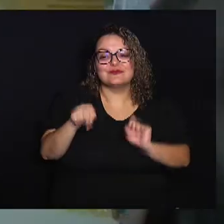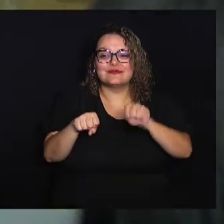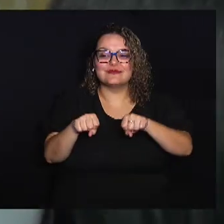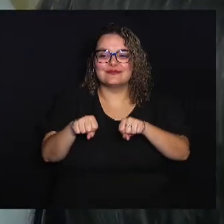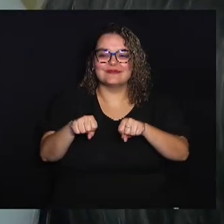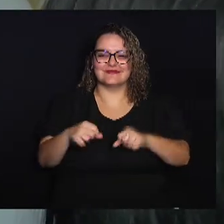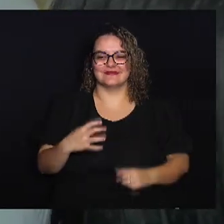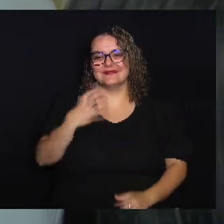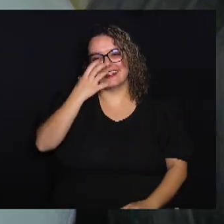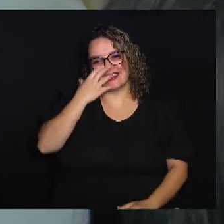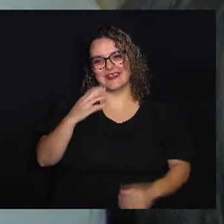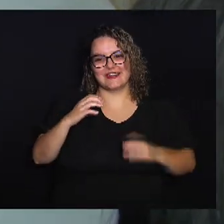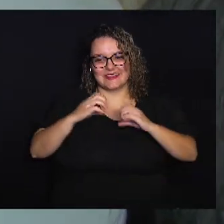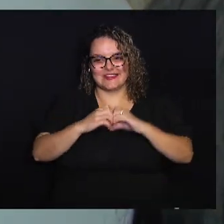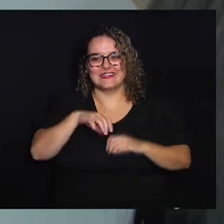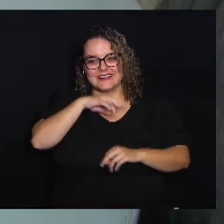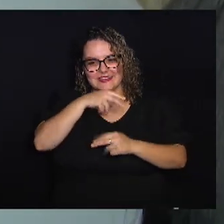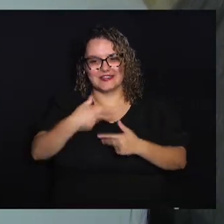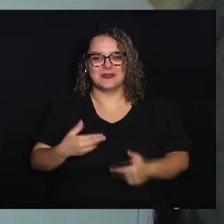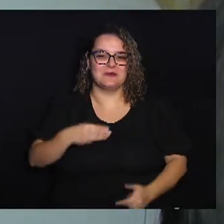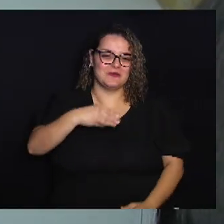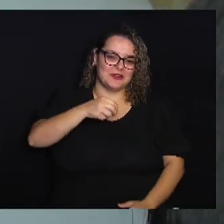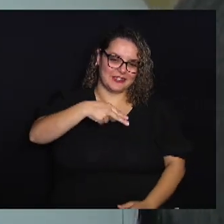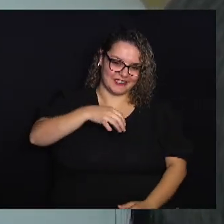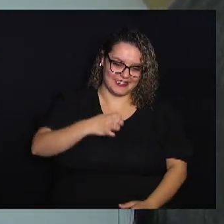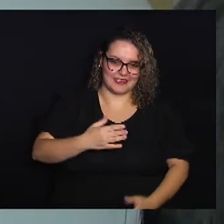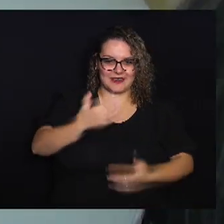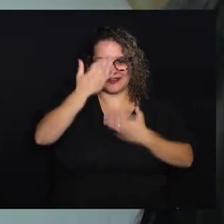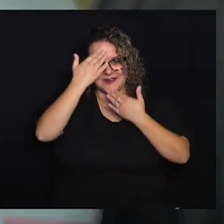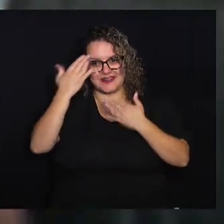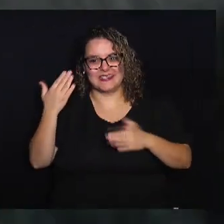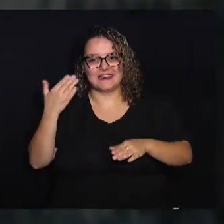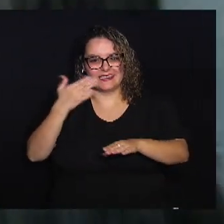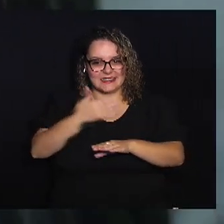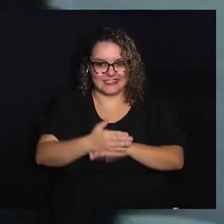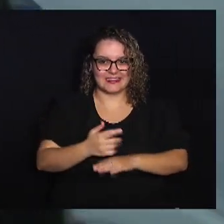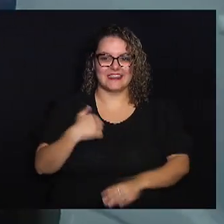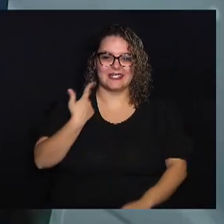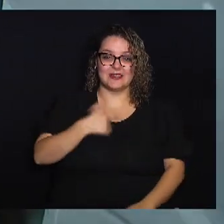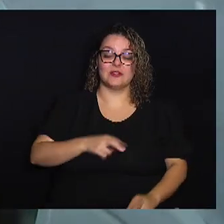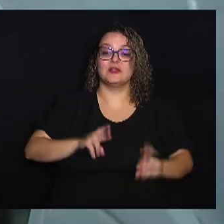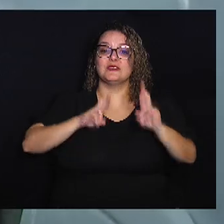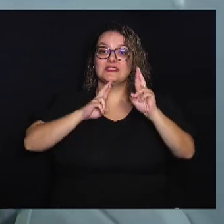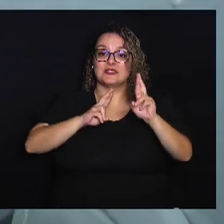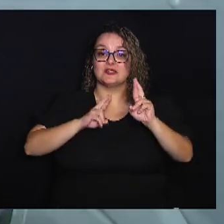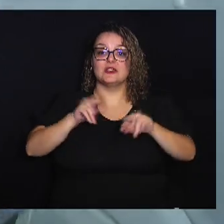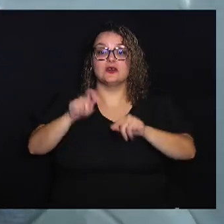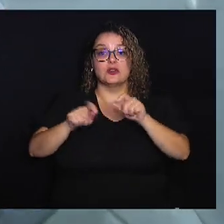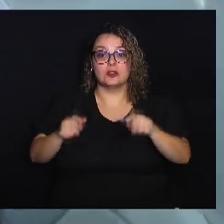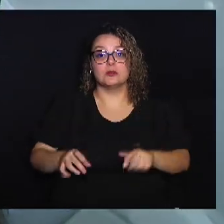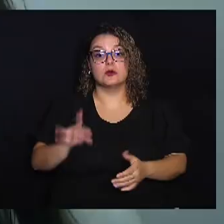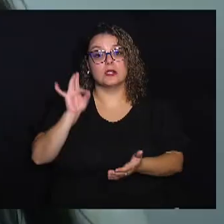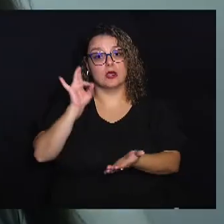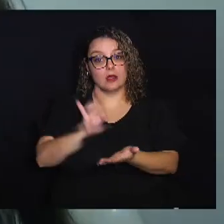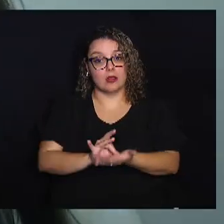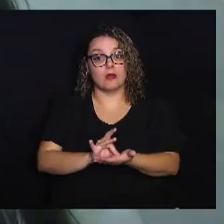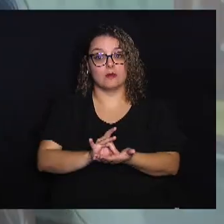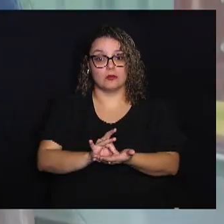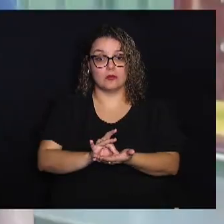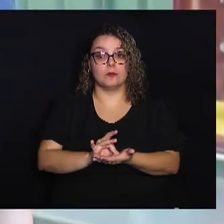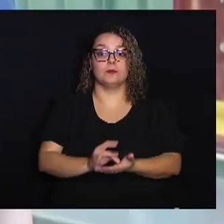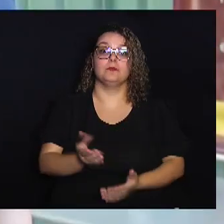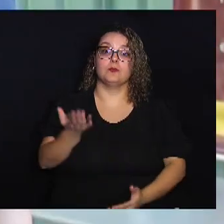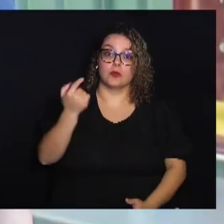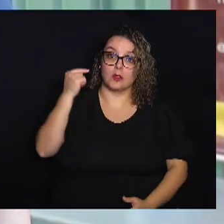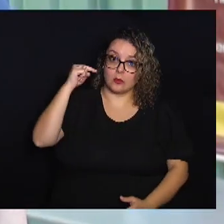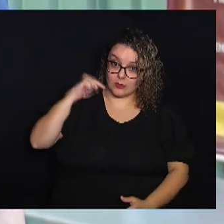o amor que ela tem pelos animaizinhos. Monique, obrigada pela sua participação e a gente deseja que as pessoas realmente, né,